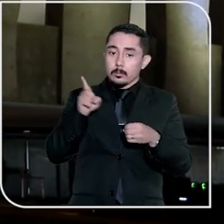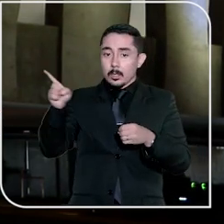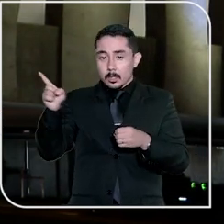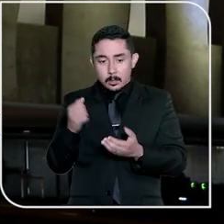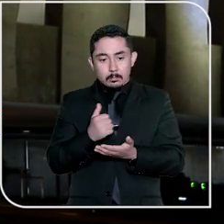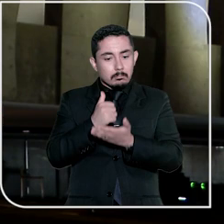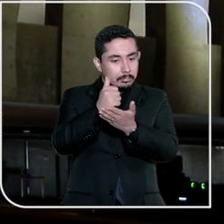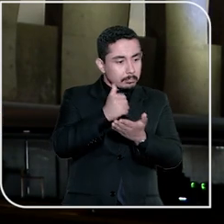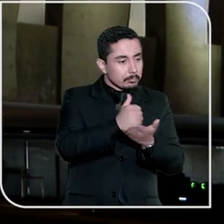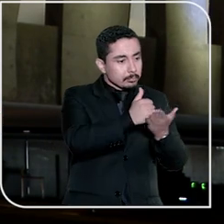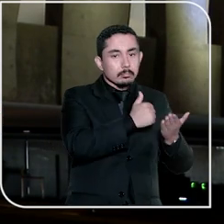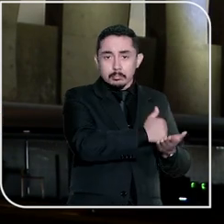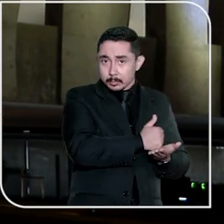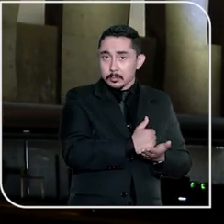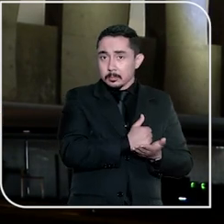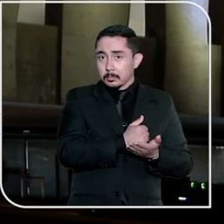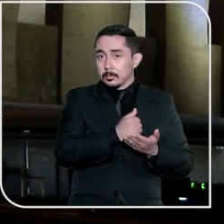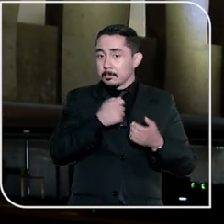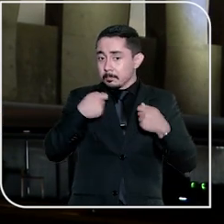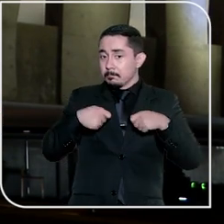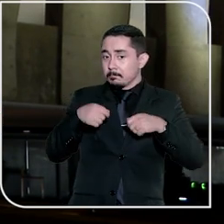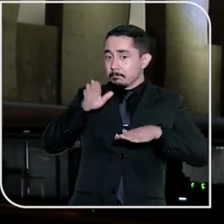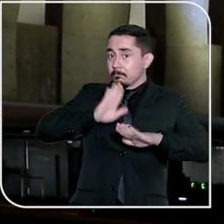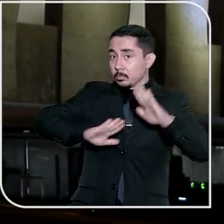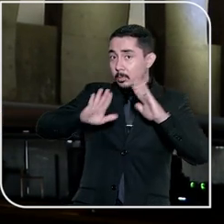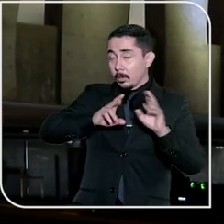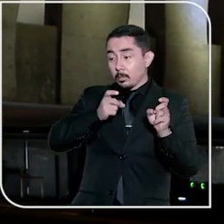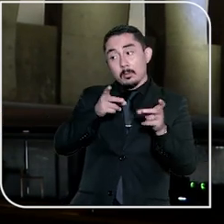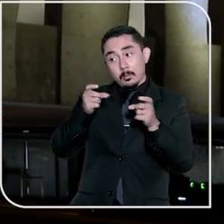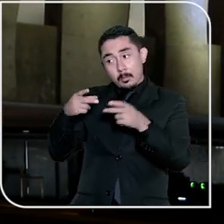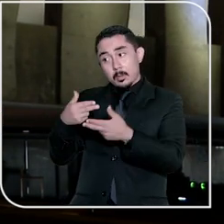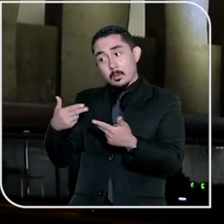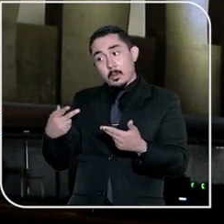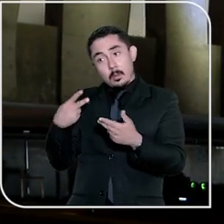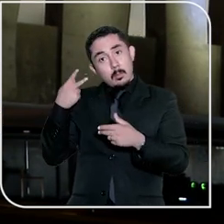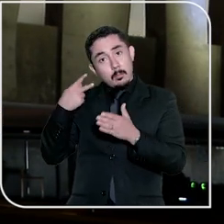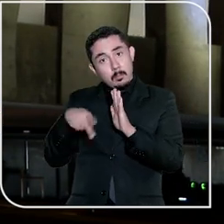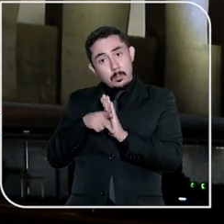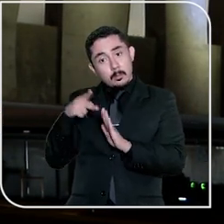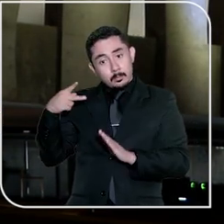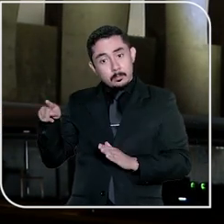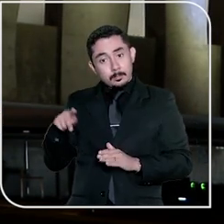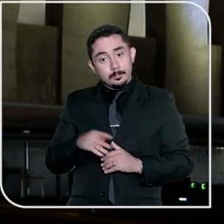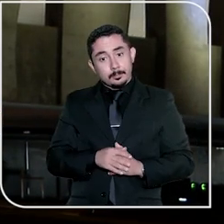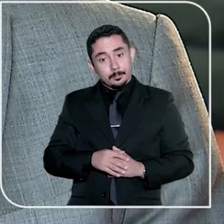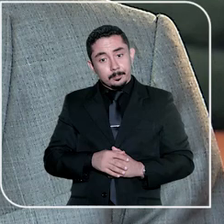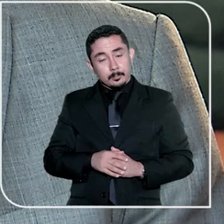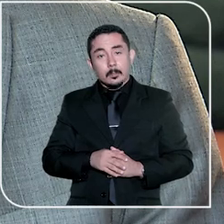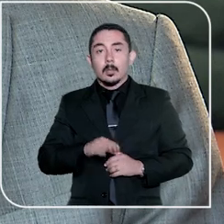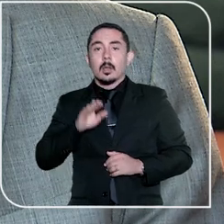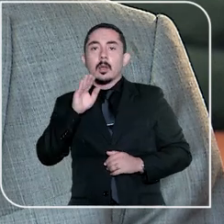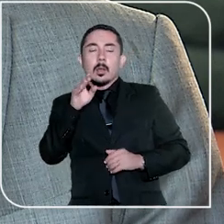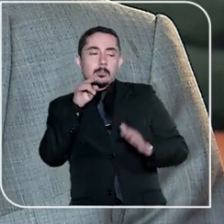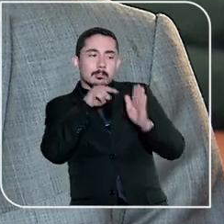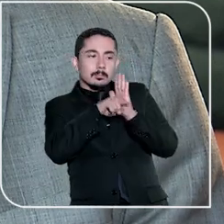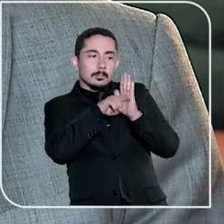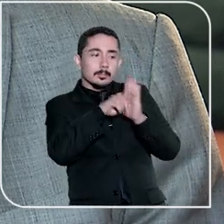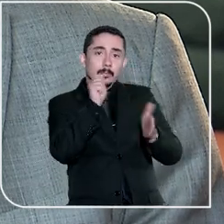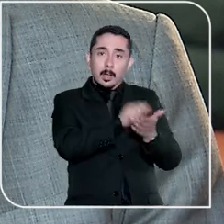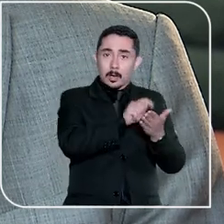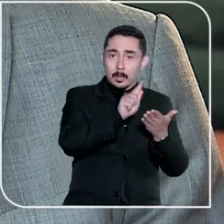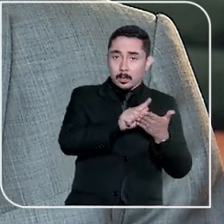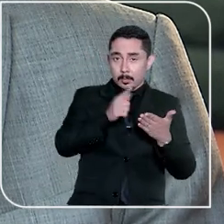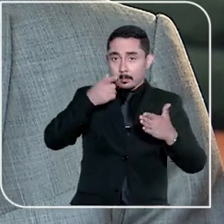retomada do transporte de passageiros deveria trazer cautela na venda do patrimônio da empresa na análise do agravo